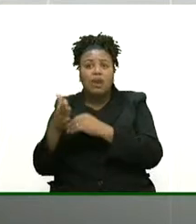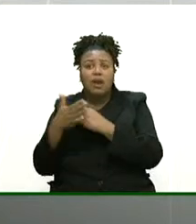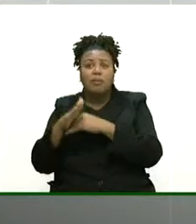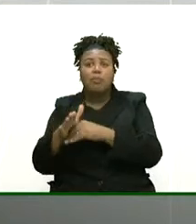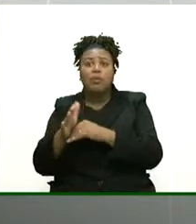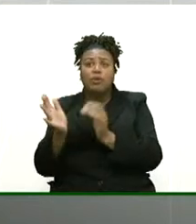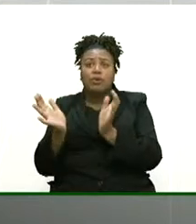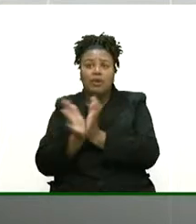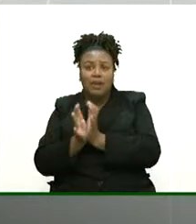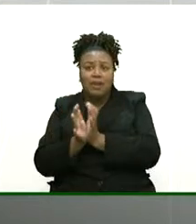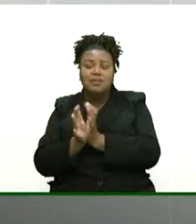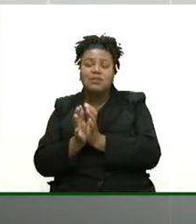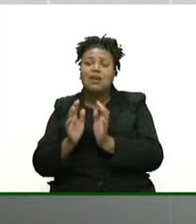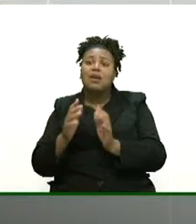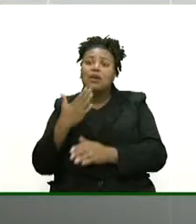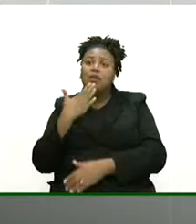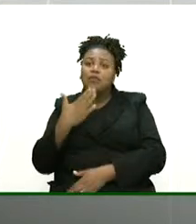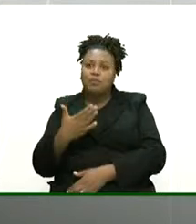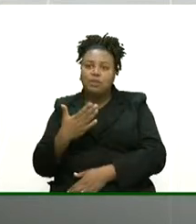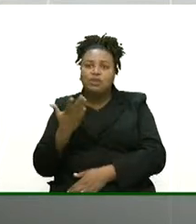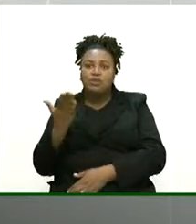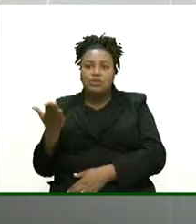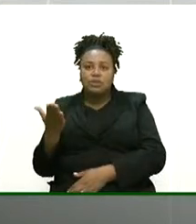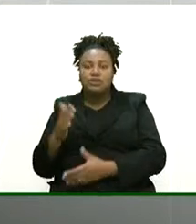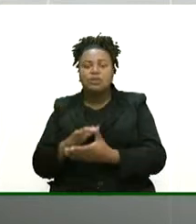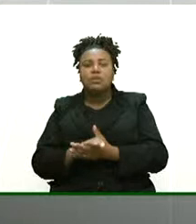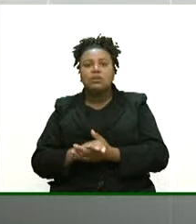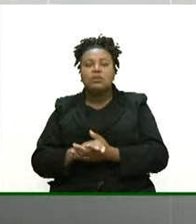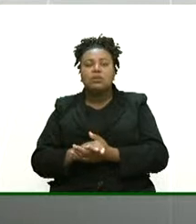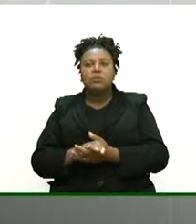com pares. Então, eu pediria, Vossa Excelência, que nós